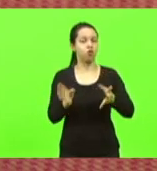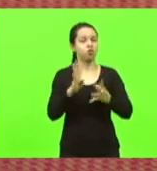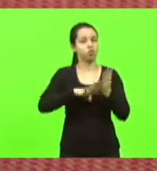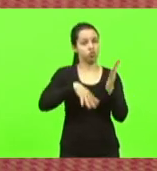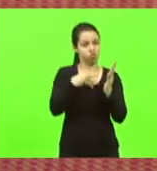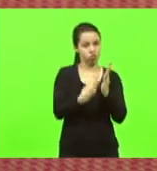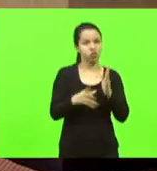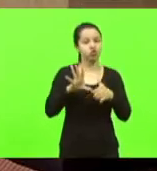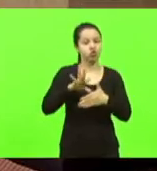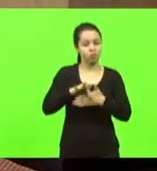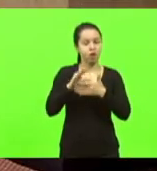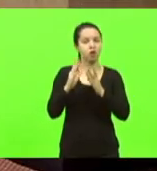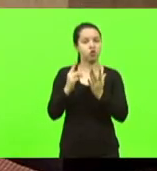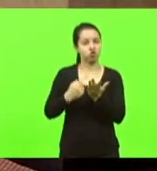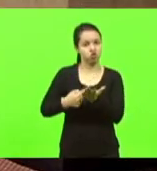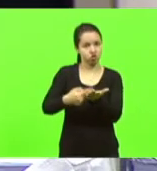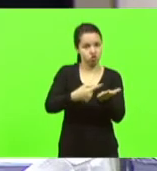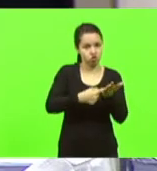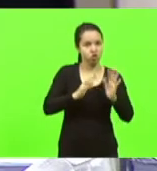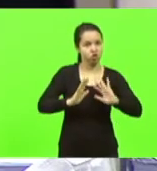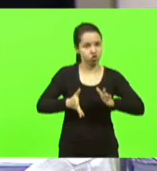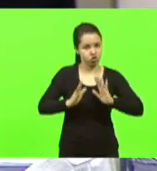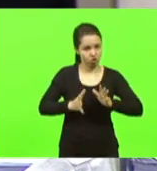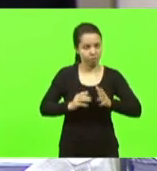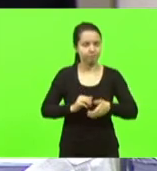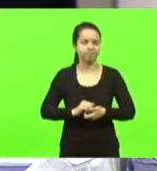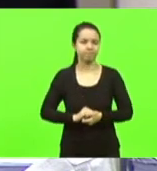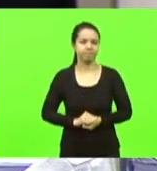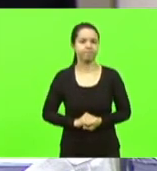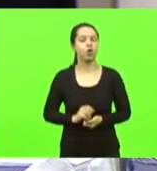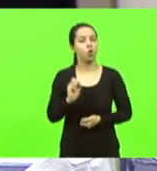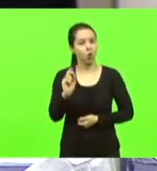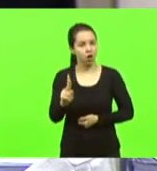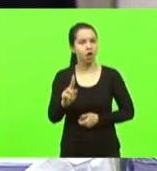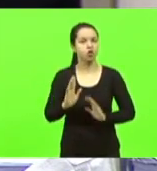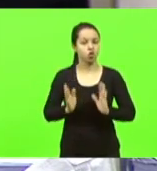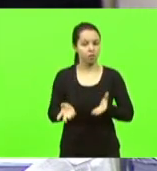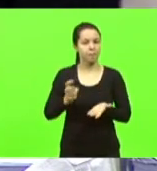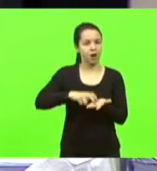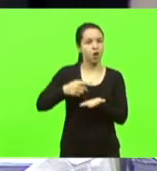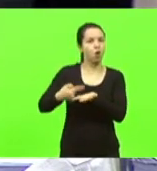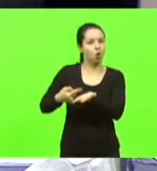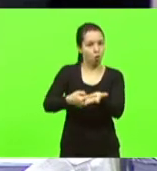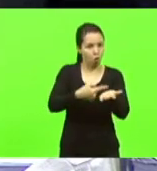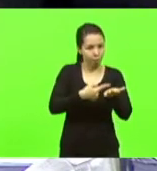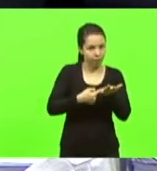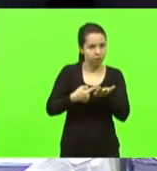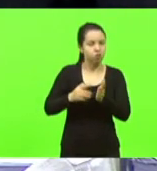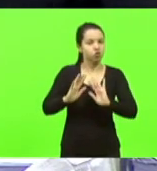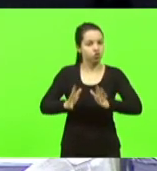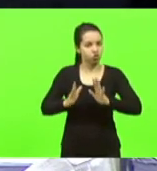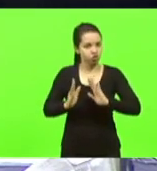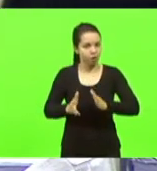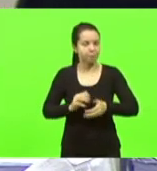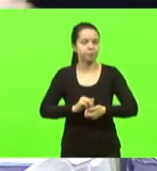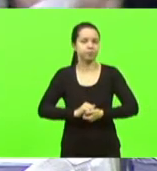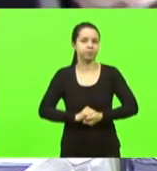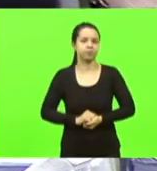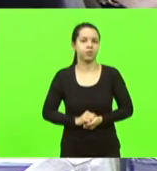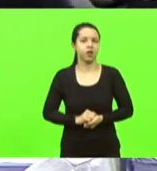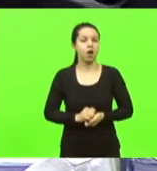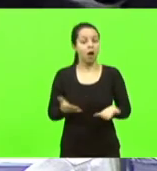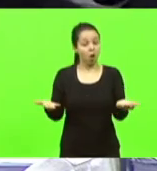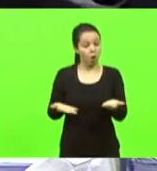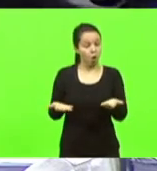líderes hoje pela manhã pois bem Deputado conforme acordo acordo de líderes hoje pela manhã nós Voltaremos neste momento o